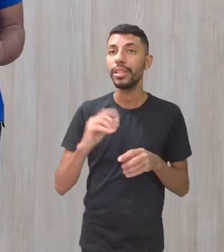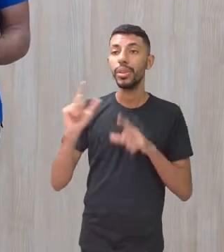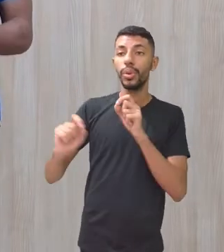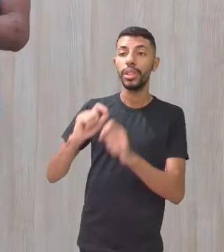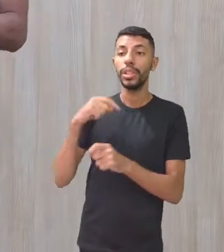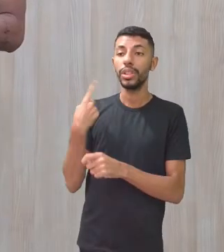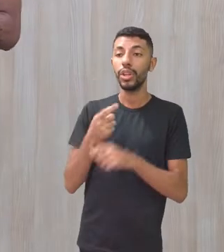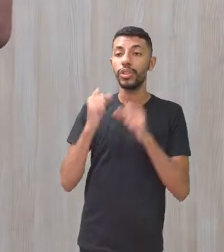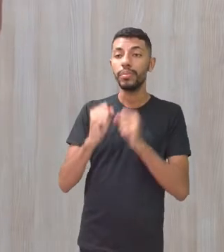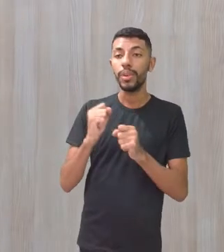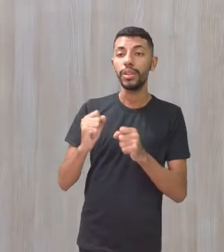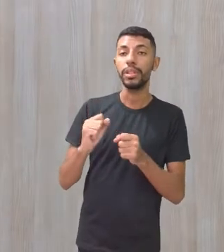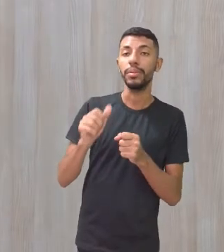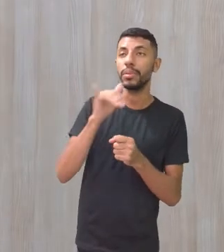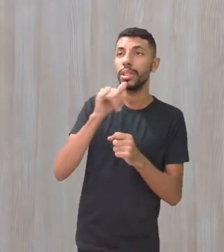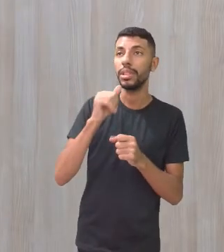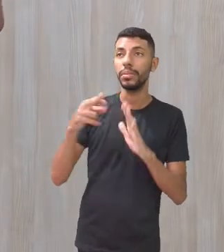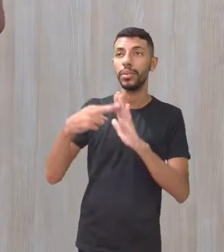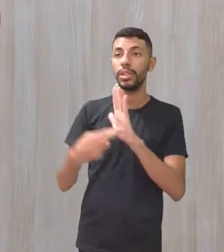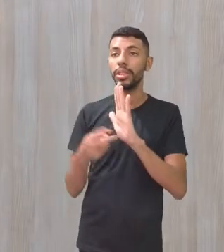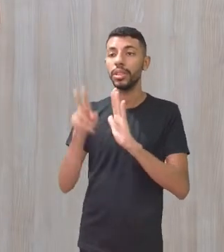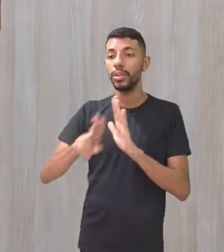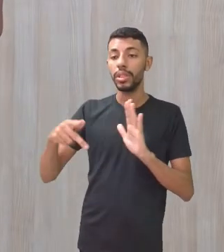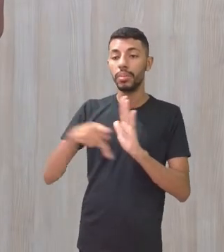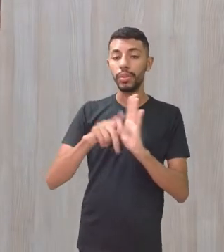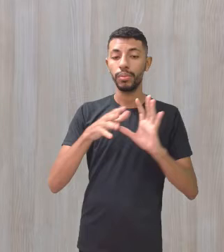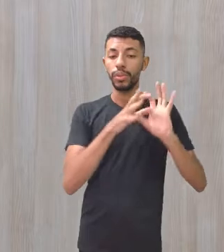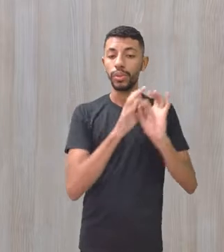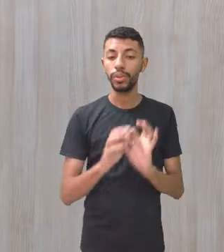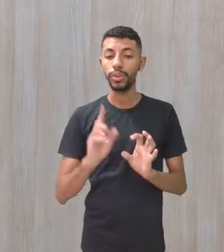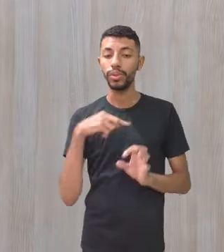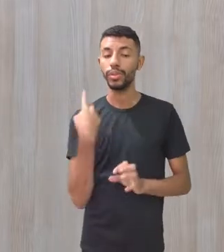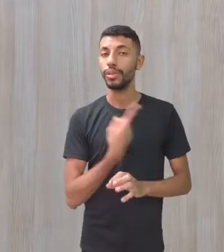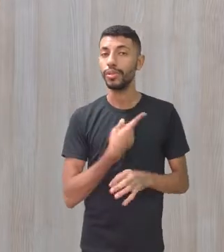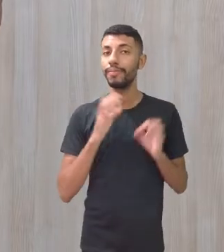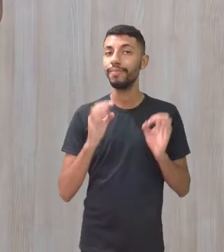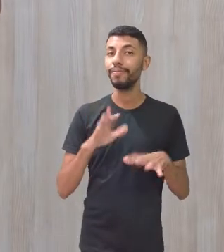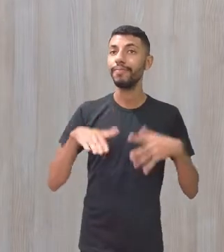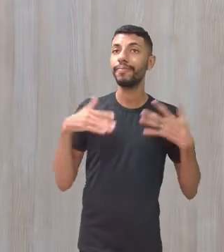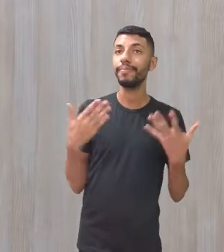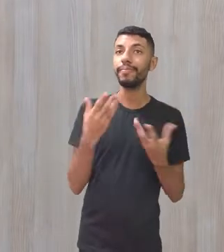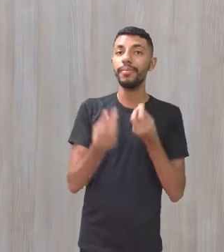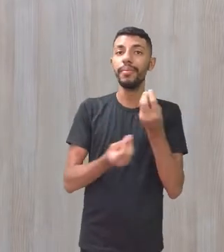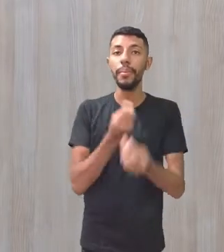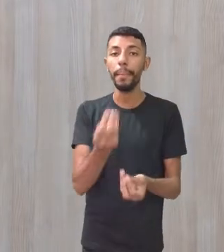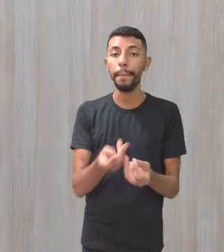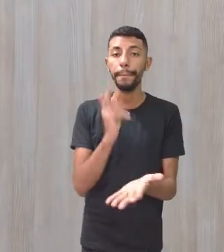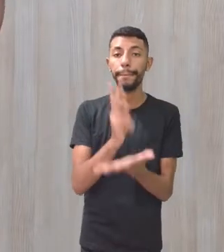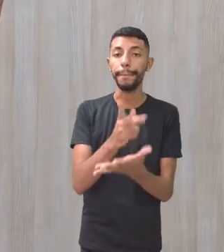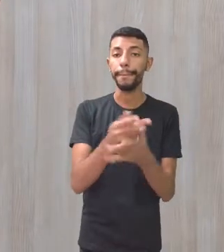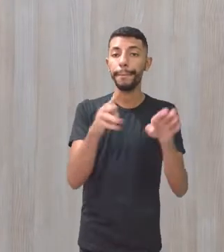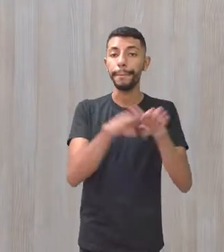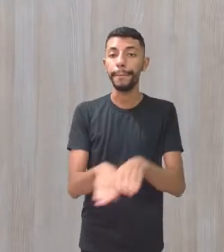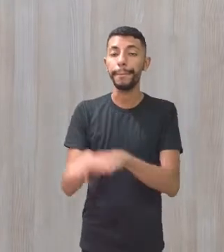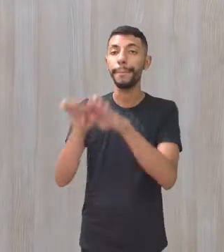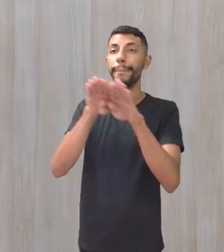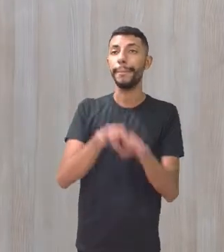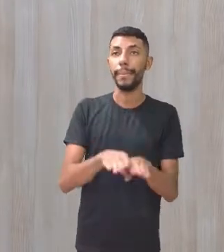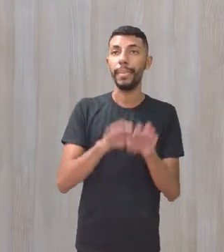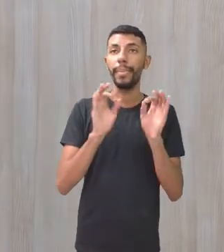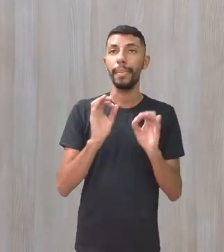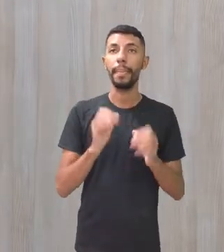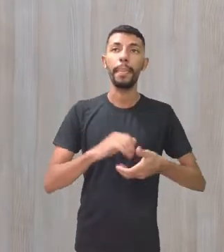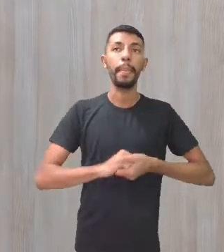regra e utilizar ela dentro do nosso contexto? Então, como é que a gente pode manter esse padrão, né? Falando aí ainda